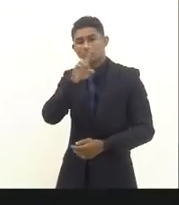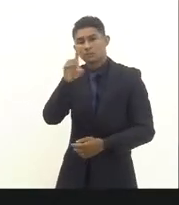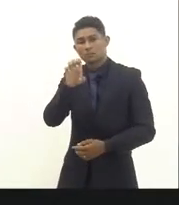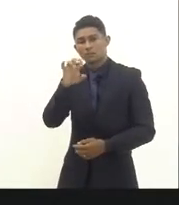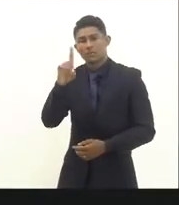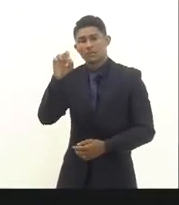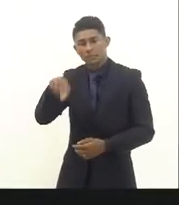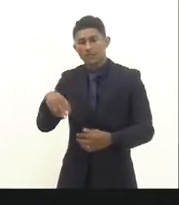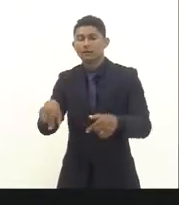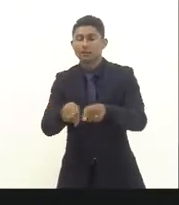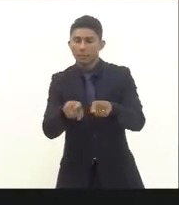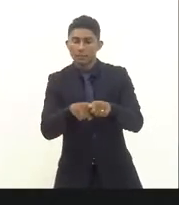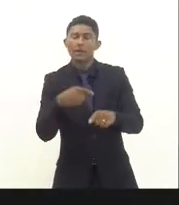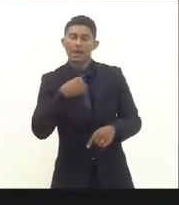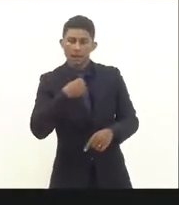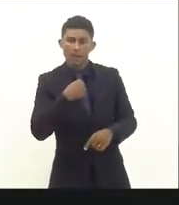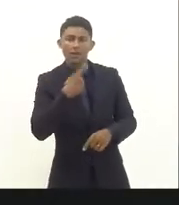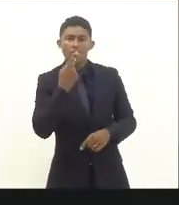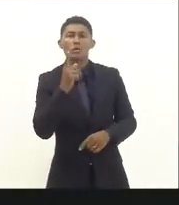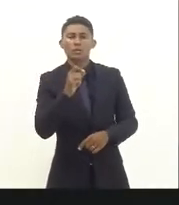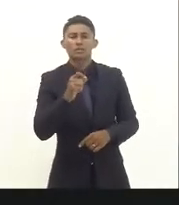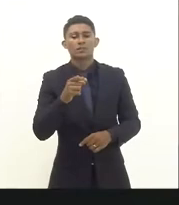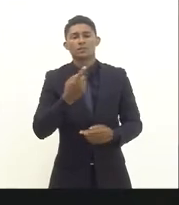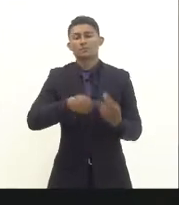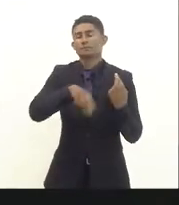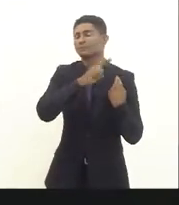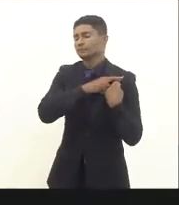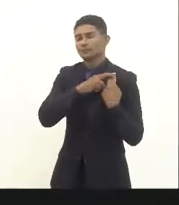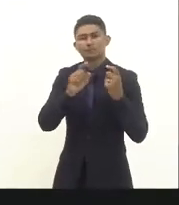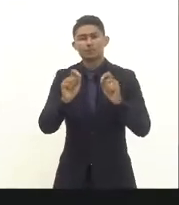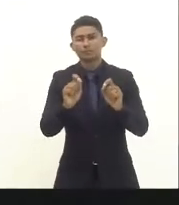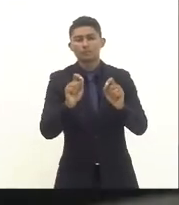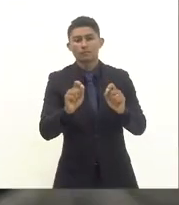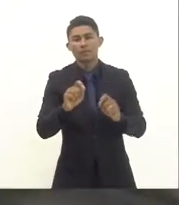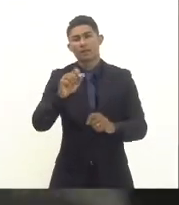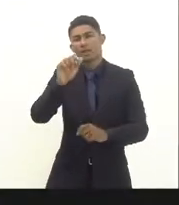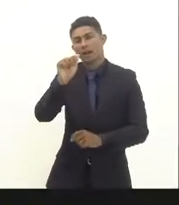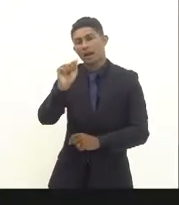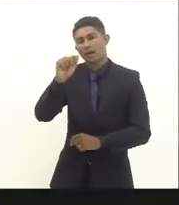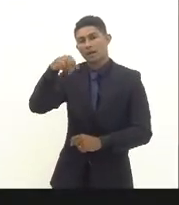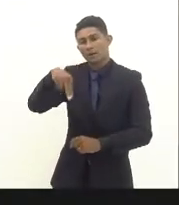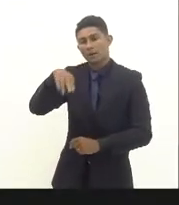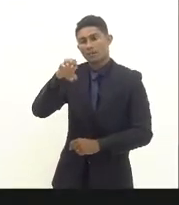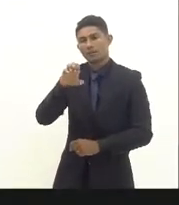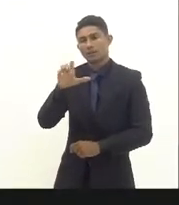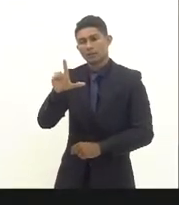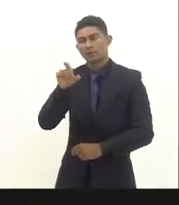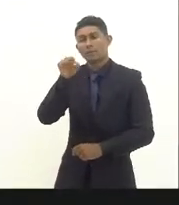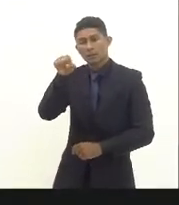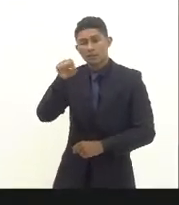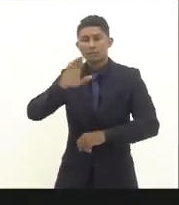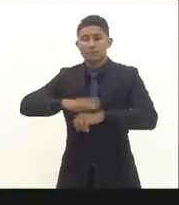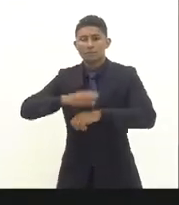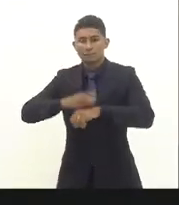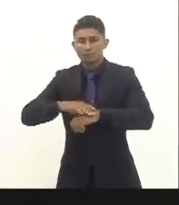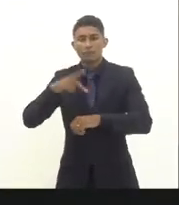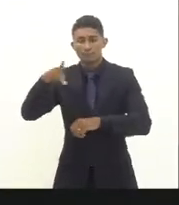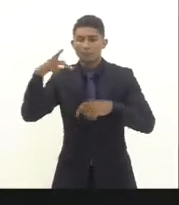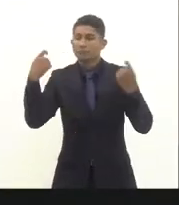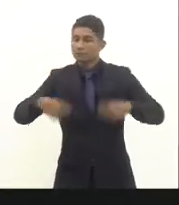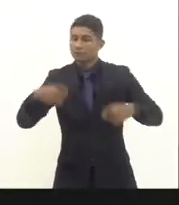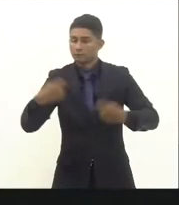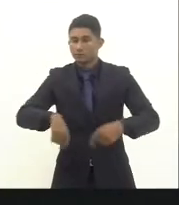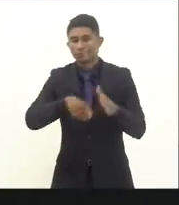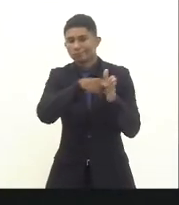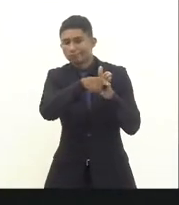também que era de responsabilidade da Neo Agência Nacional de Energia Elétrica dia ela fiscalizar e multar